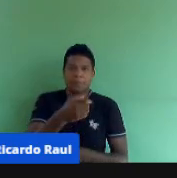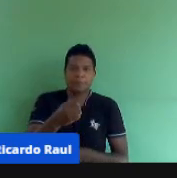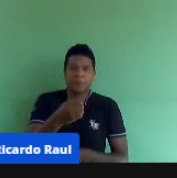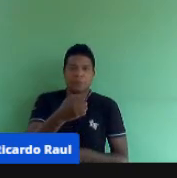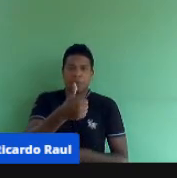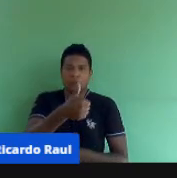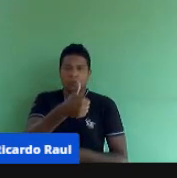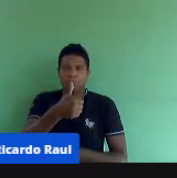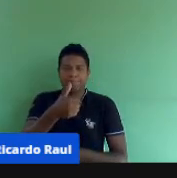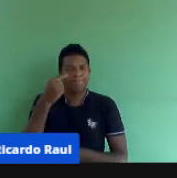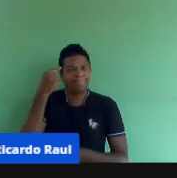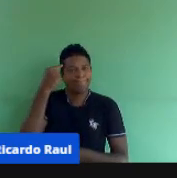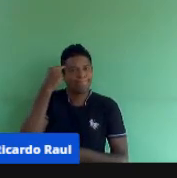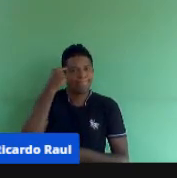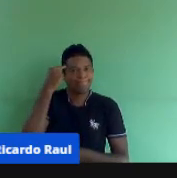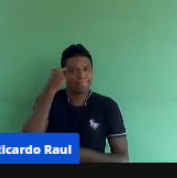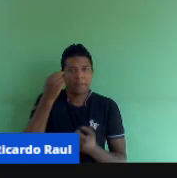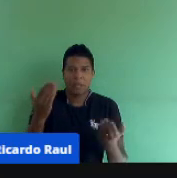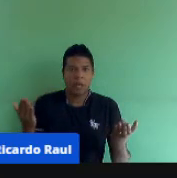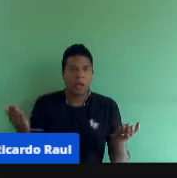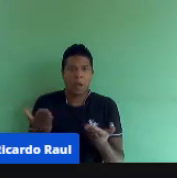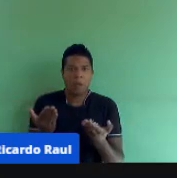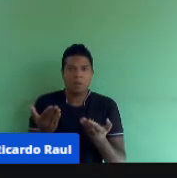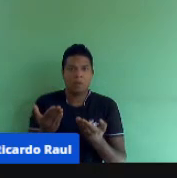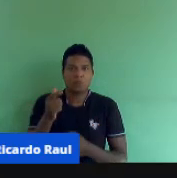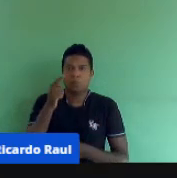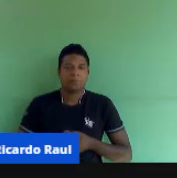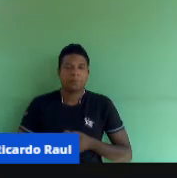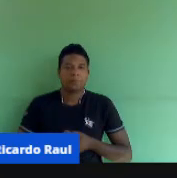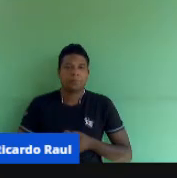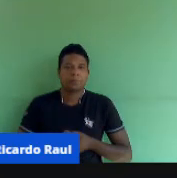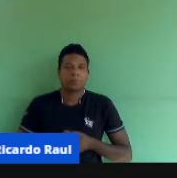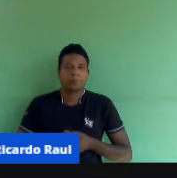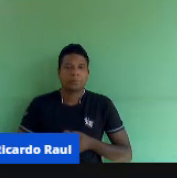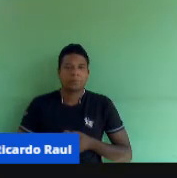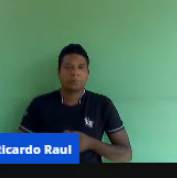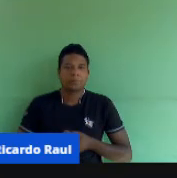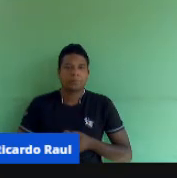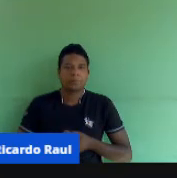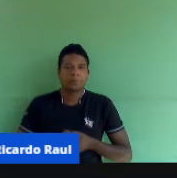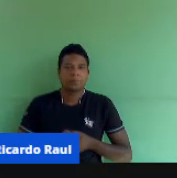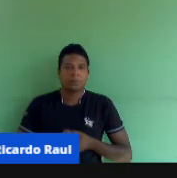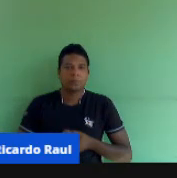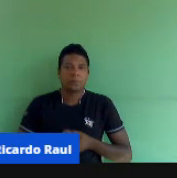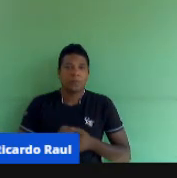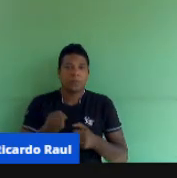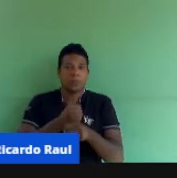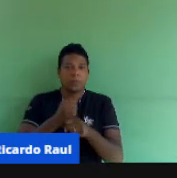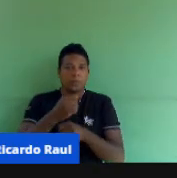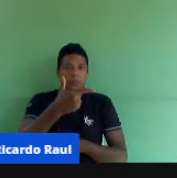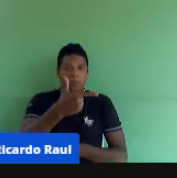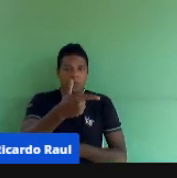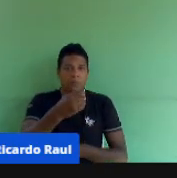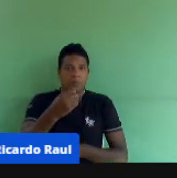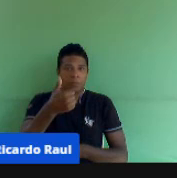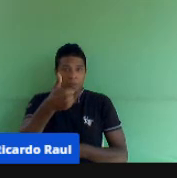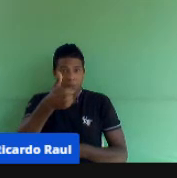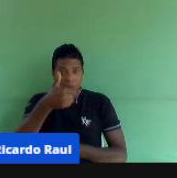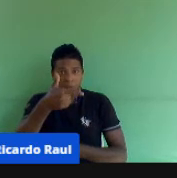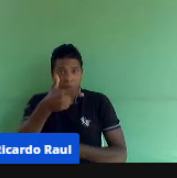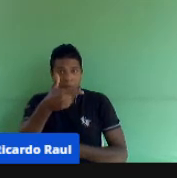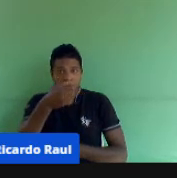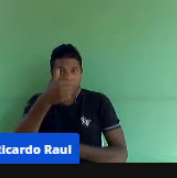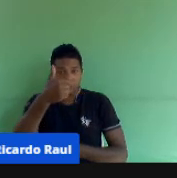né, que isso até agora nós não alcançamos. No próximo, que aí em 2012 nós tivemos aí a Rio